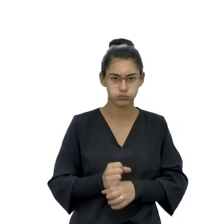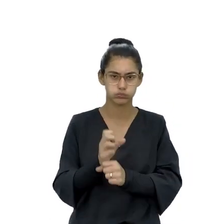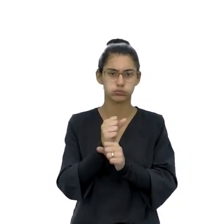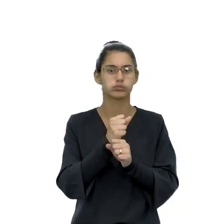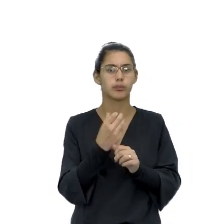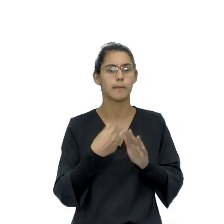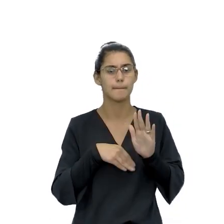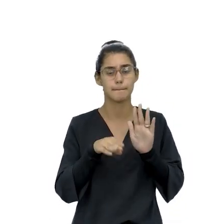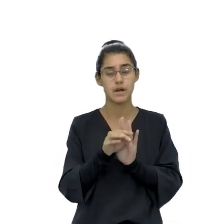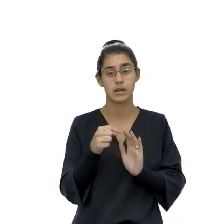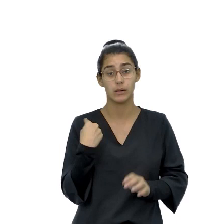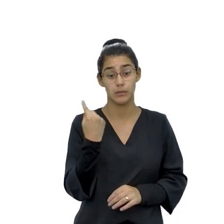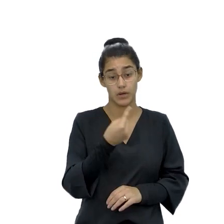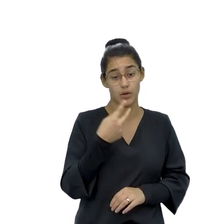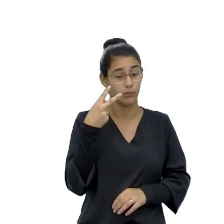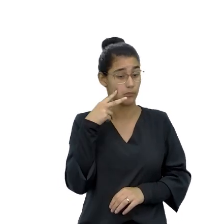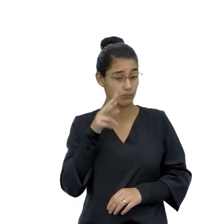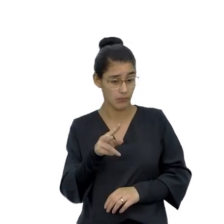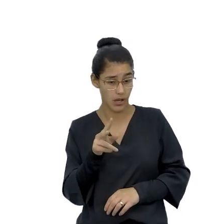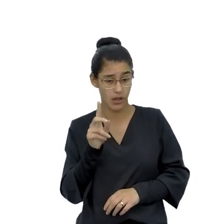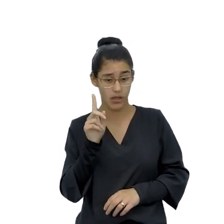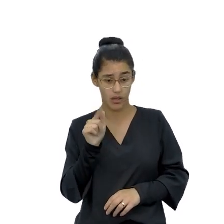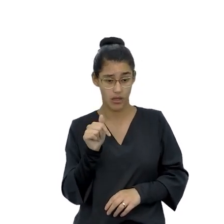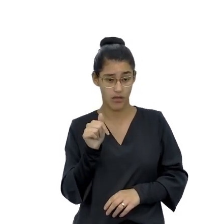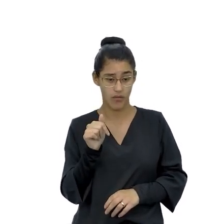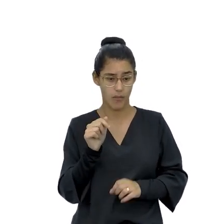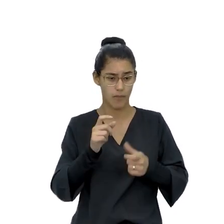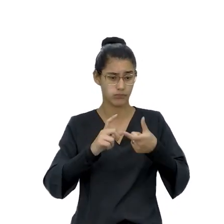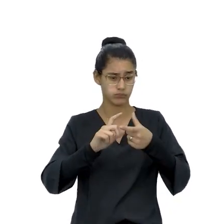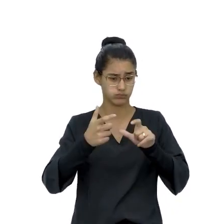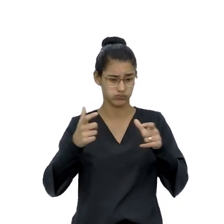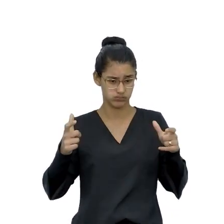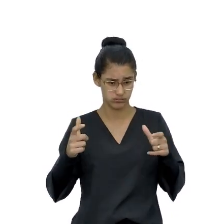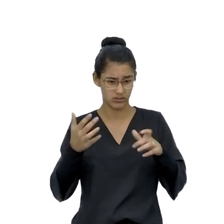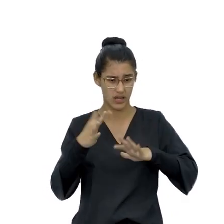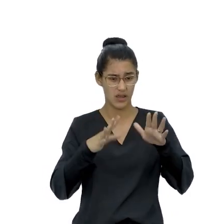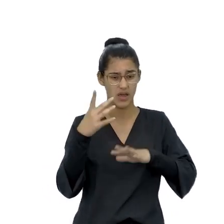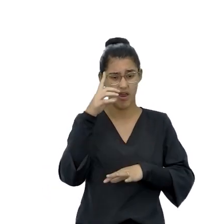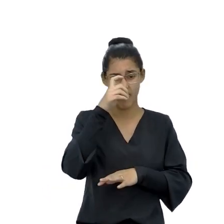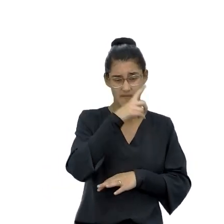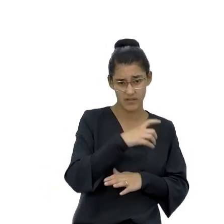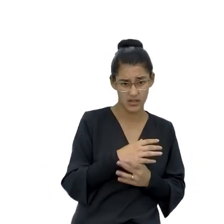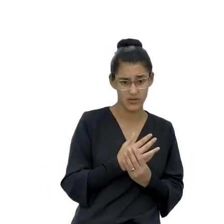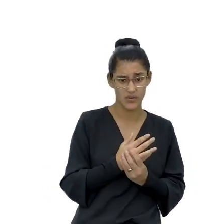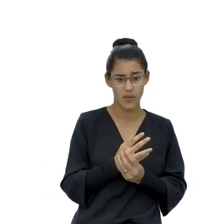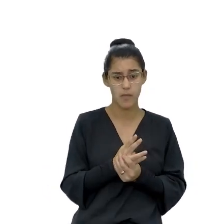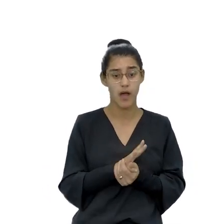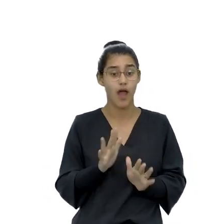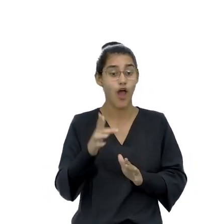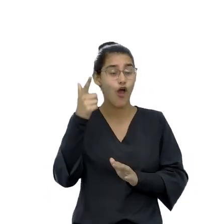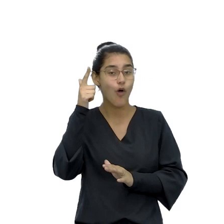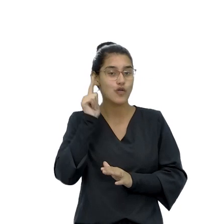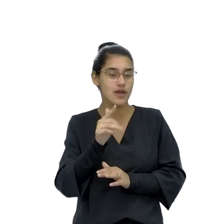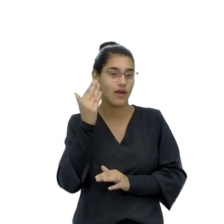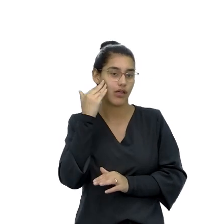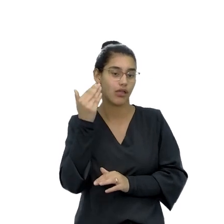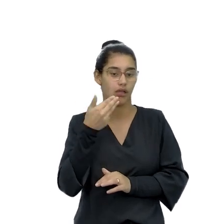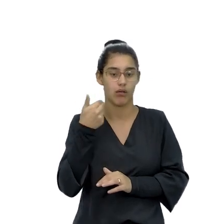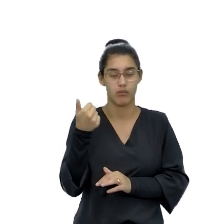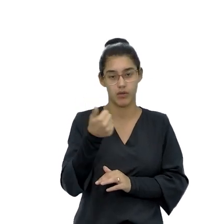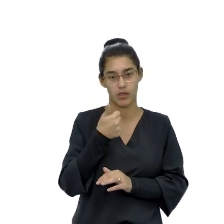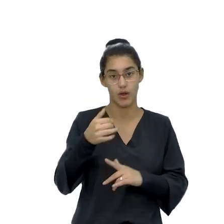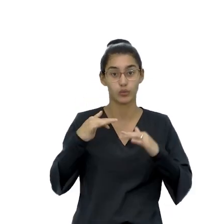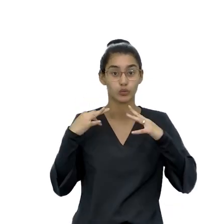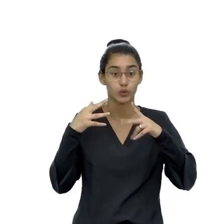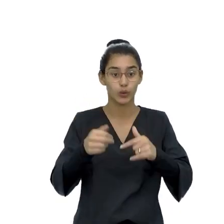por mais que para nós, aos nossos olhos, pareça que ficou maior e talvez mais difícil, mas ele consegue compreender